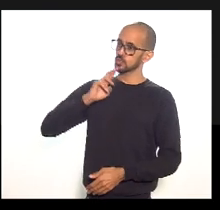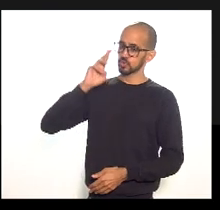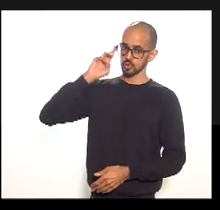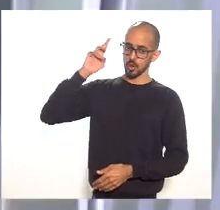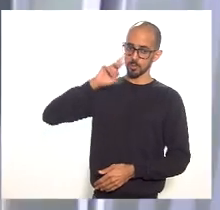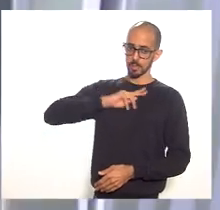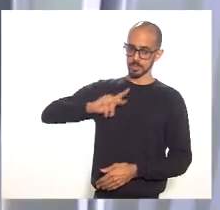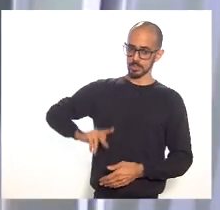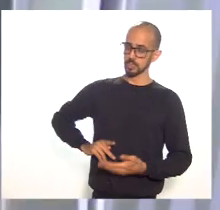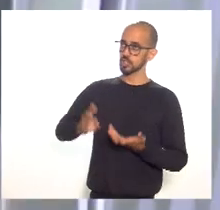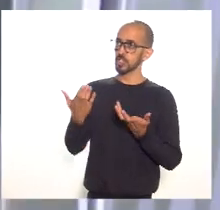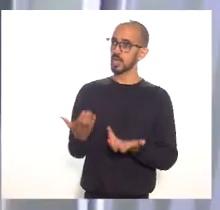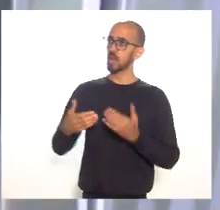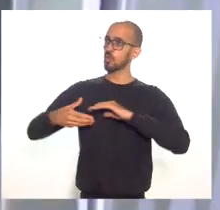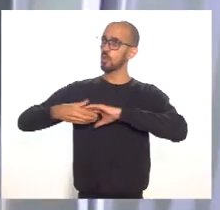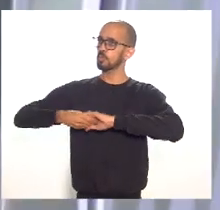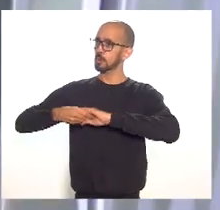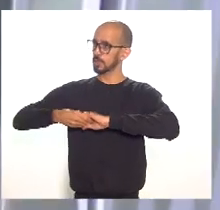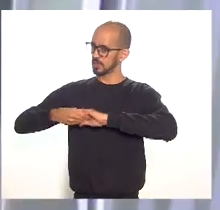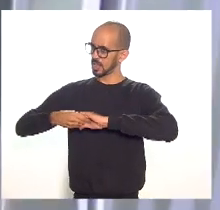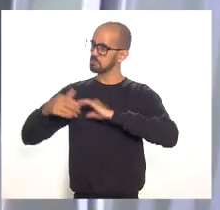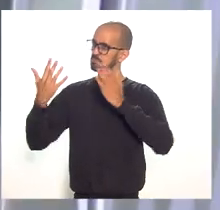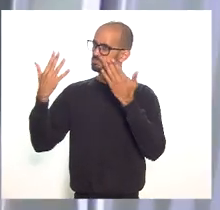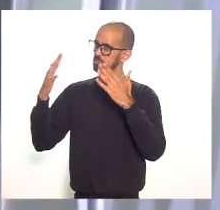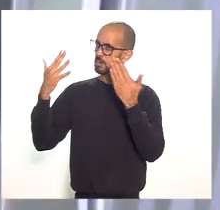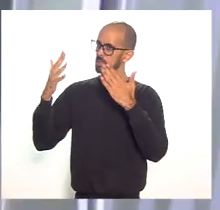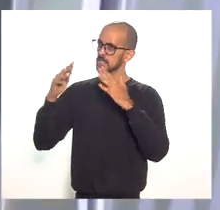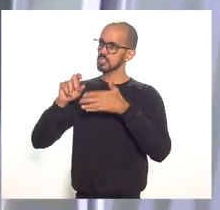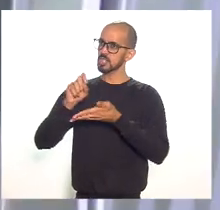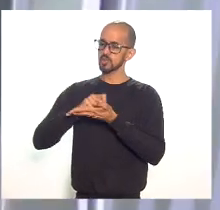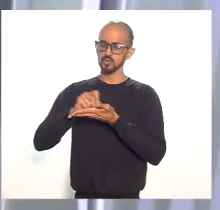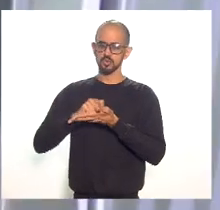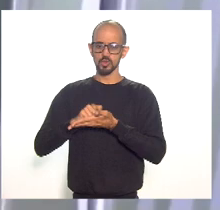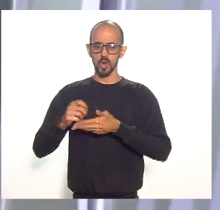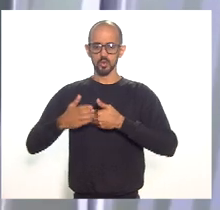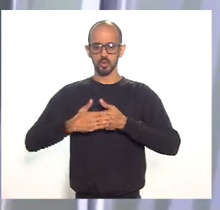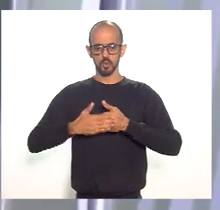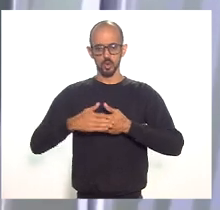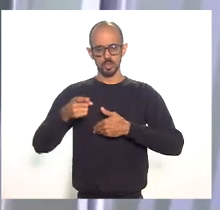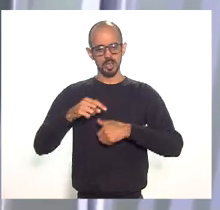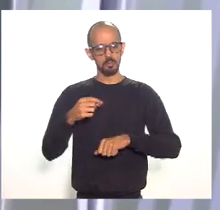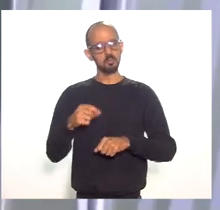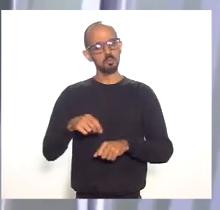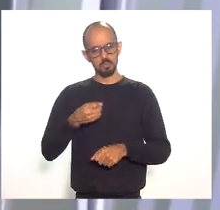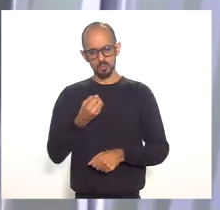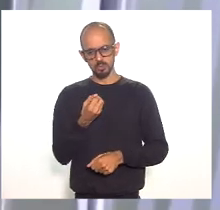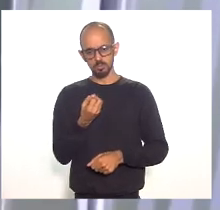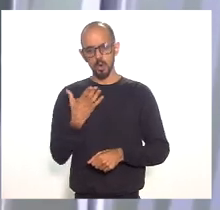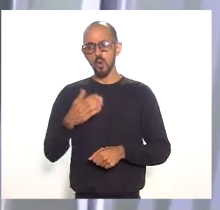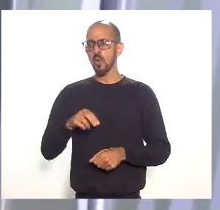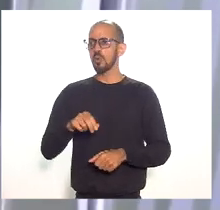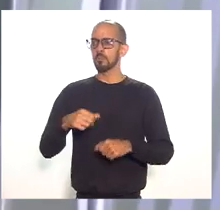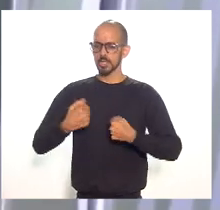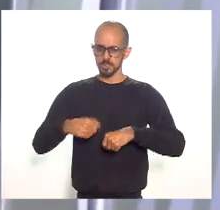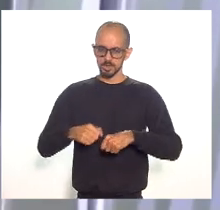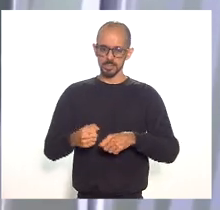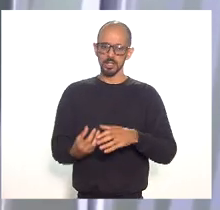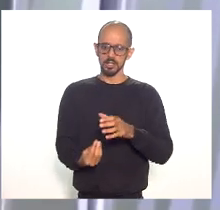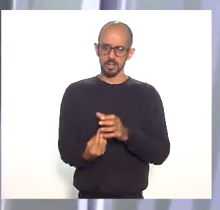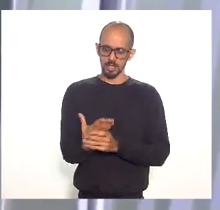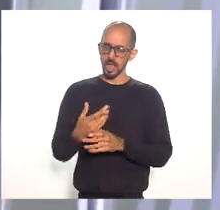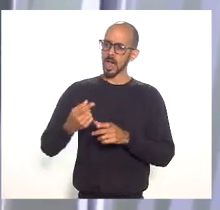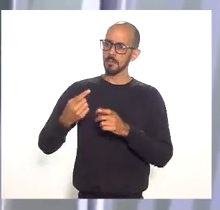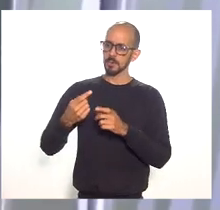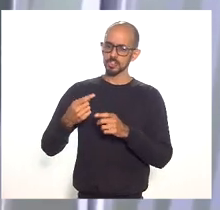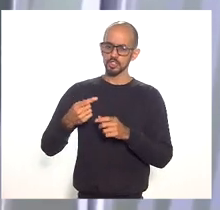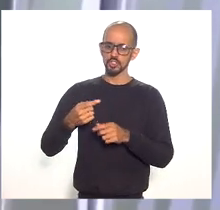quero cumprimentar os autores. Nunca é demais ter dispositivos em vigor que nos ajudem a mapear e a enfrentar